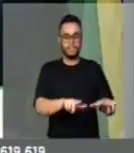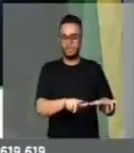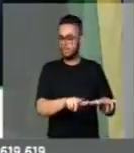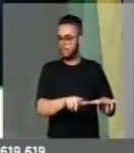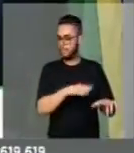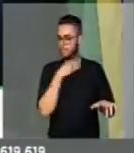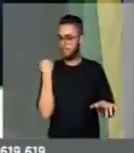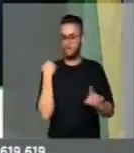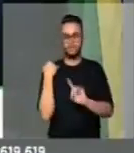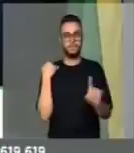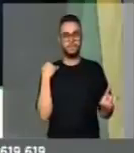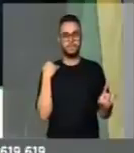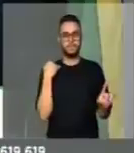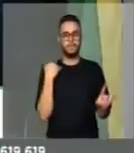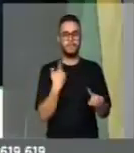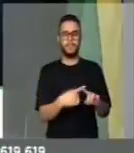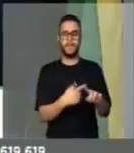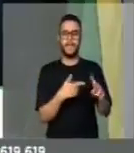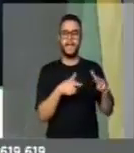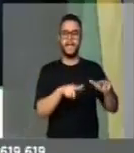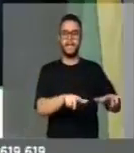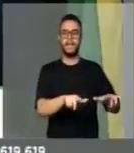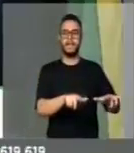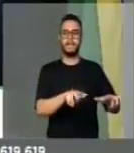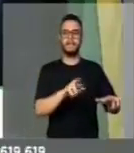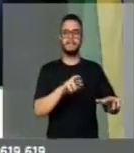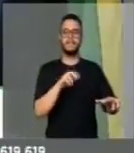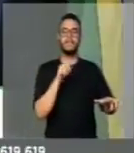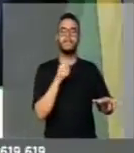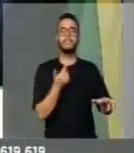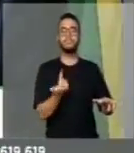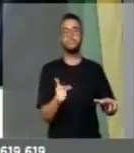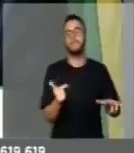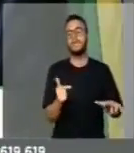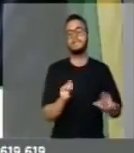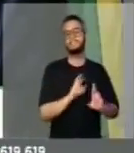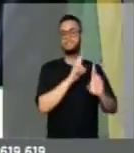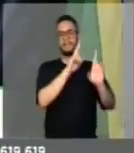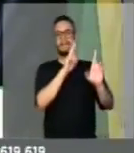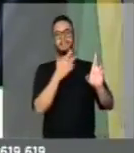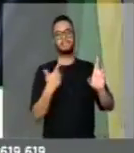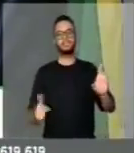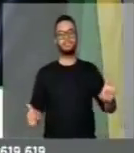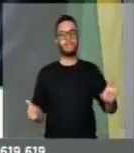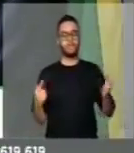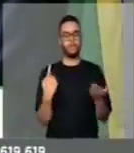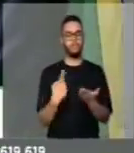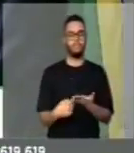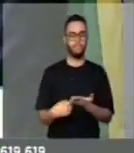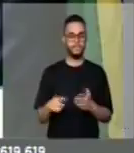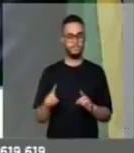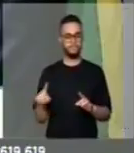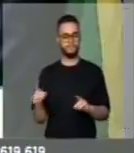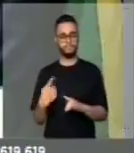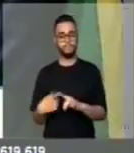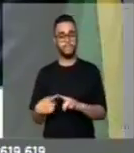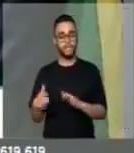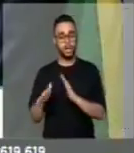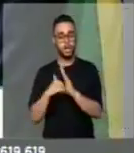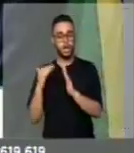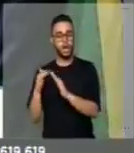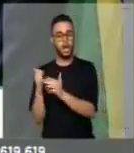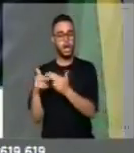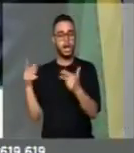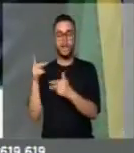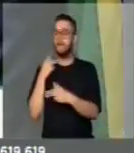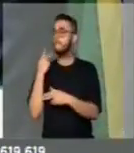senhor presidente, não é uma carta de esperança, não é uma carta de compromisso, porque tudo que ela diz que